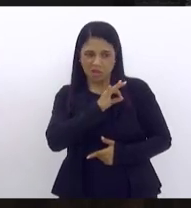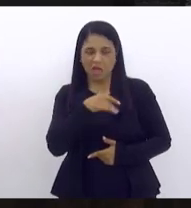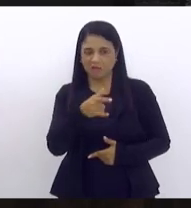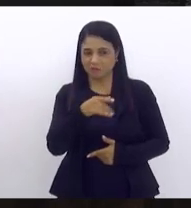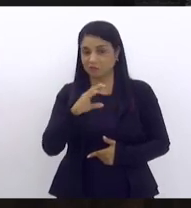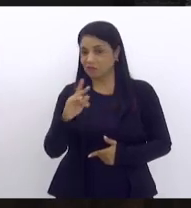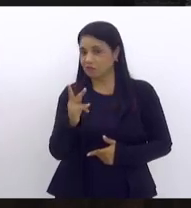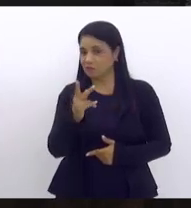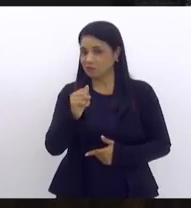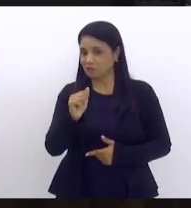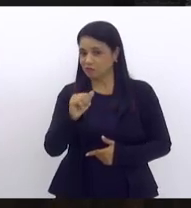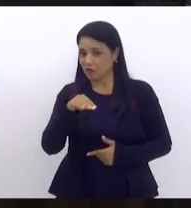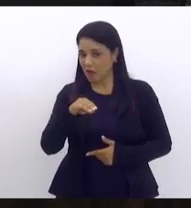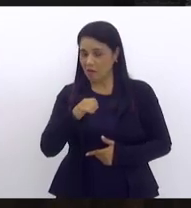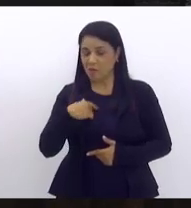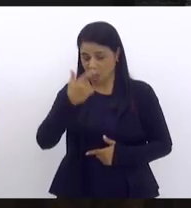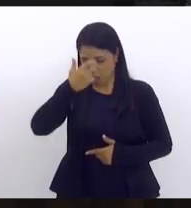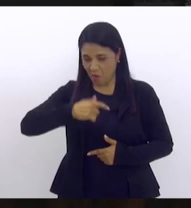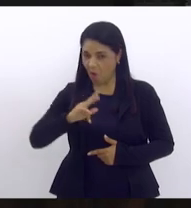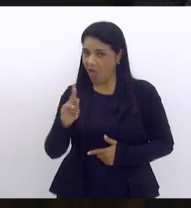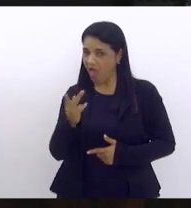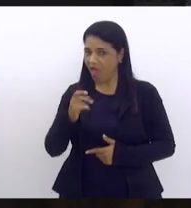Apesar de hétero, eu hei de admitir